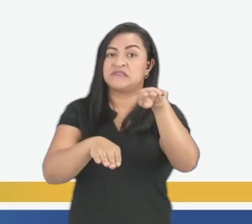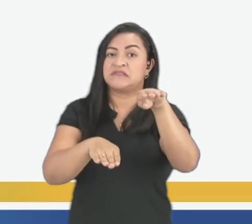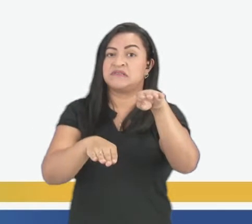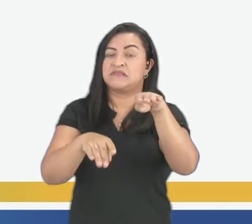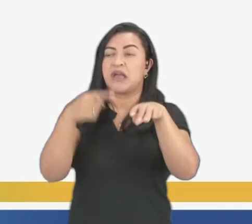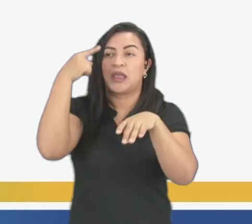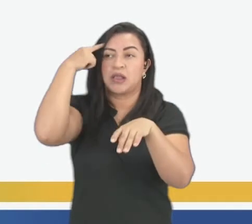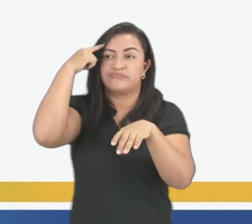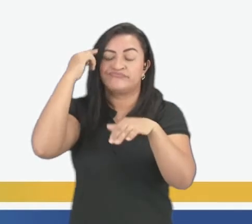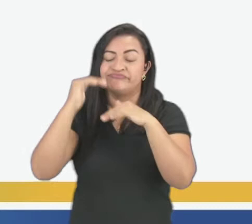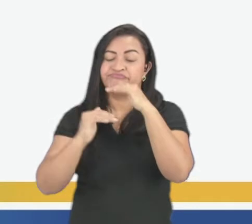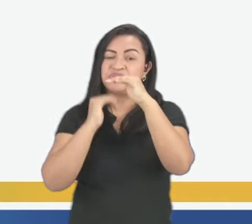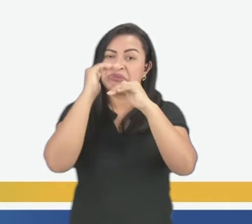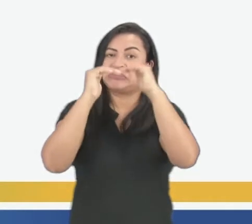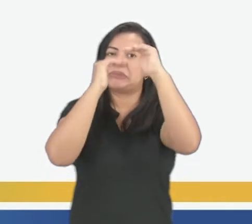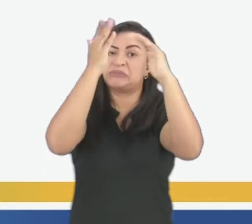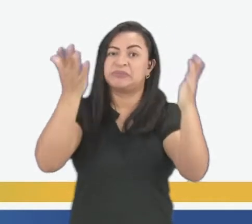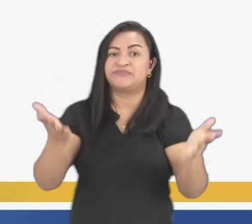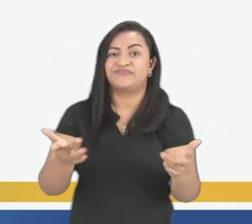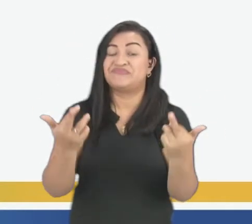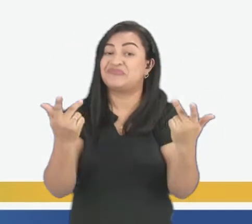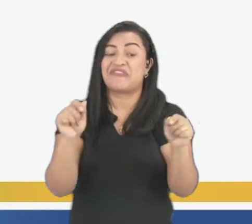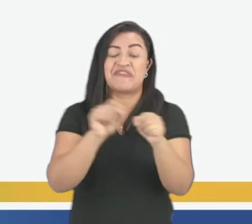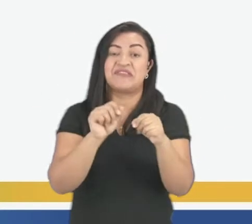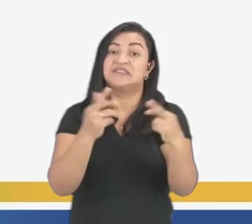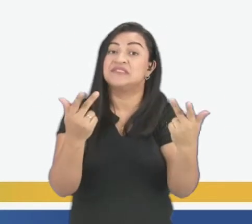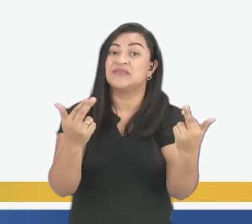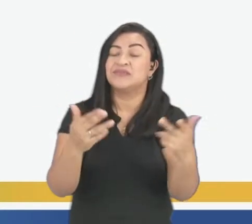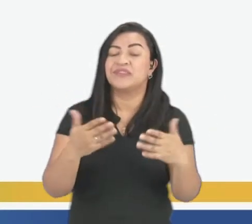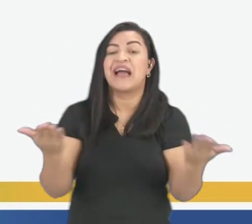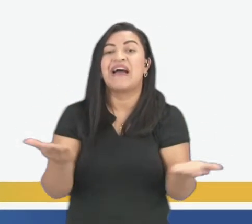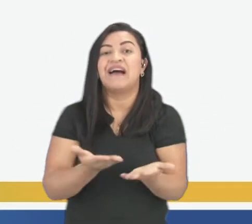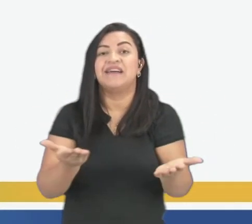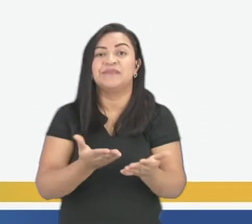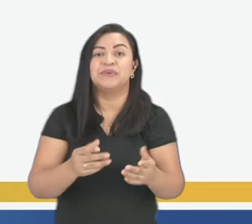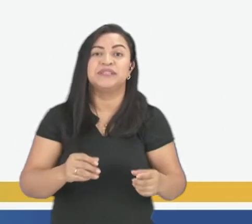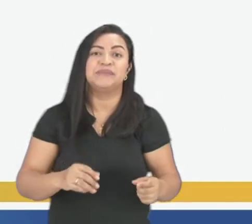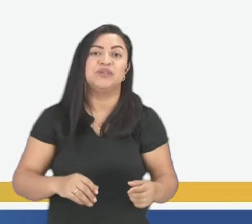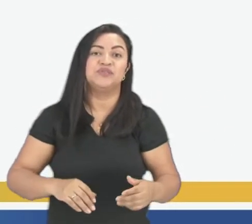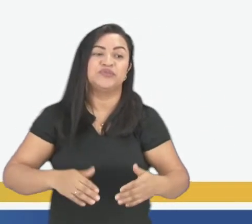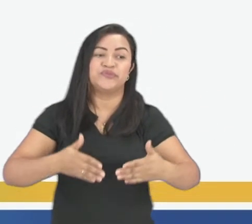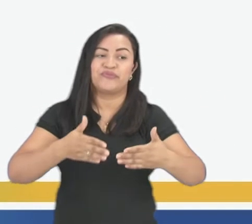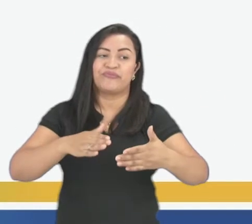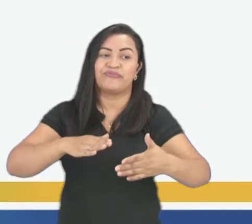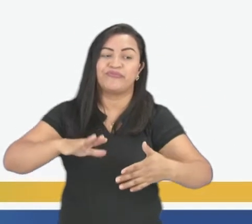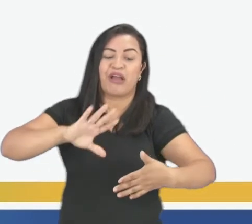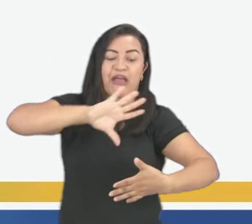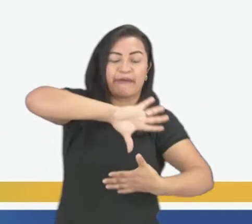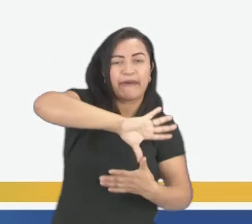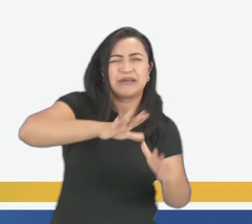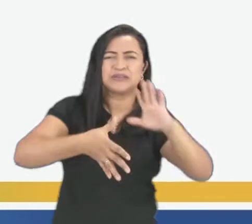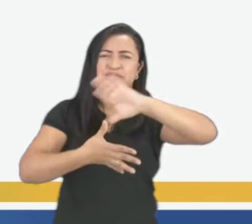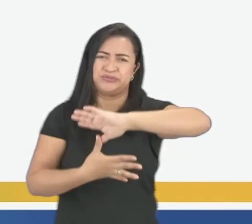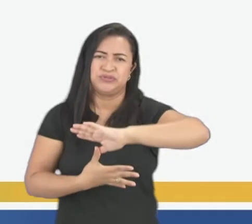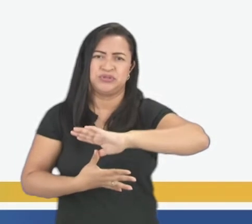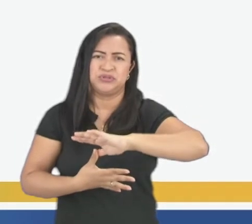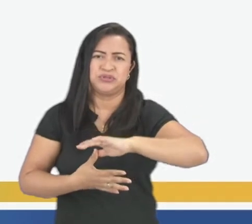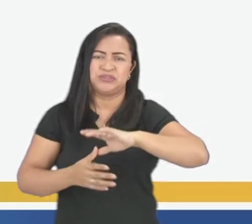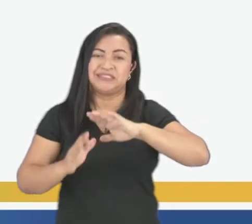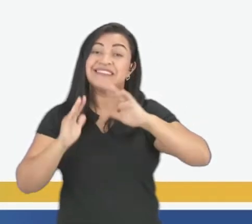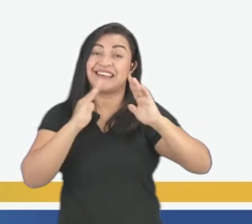gerado muitos conflitos. Agora há pouco, no período da pandemia, os índices de feminicídio têm